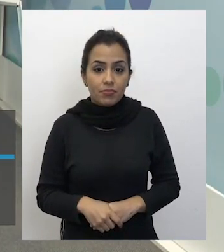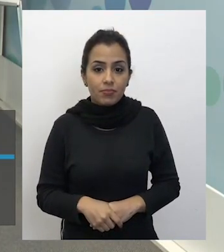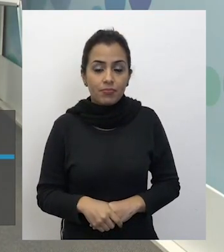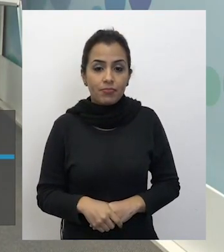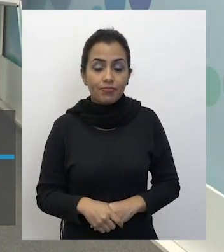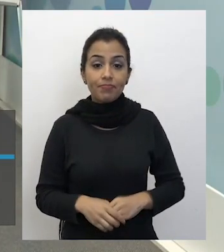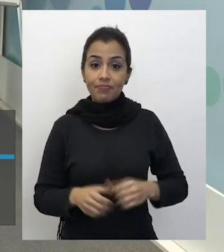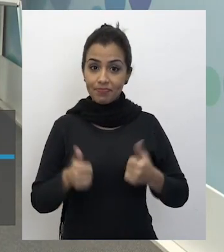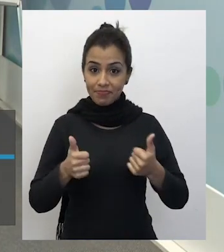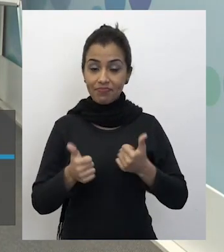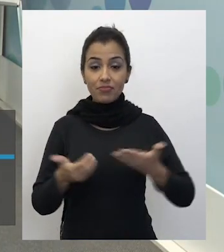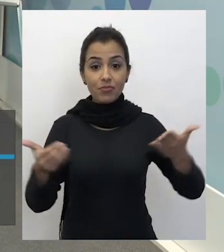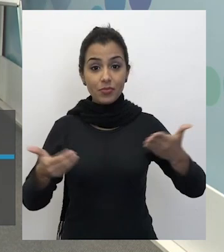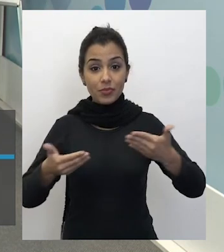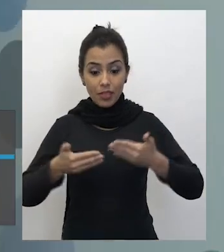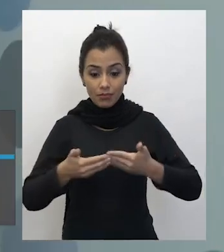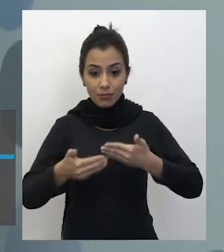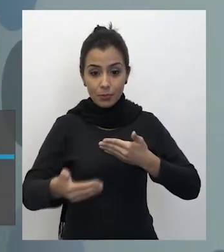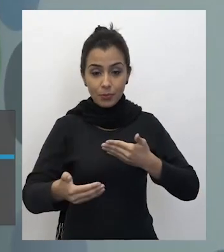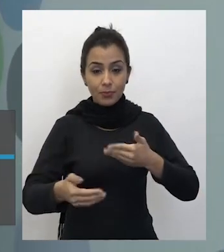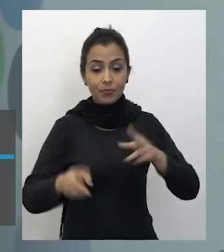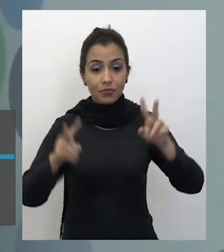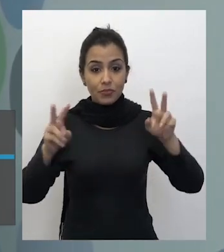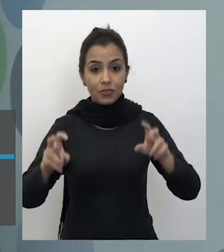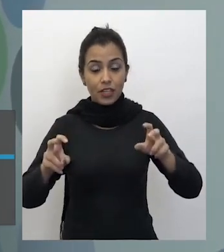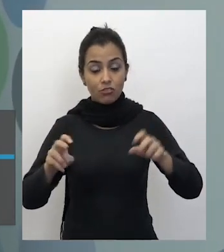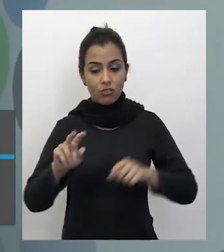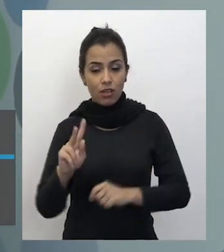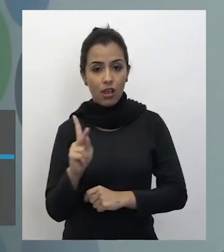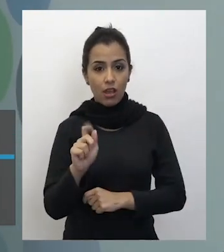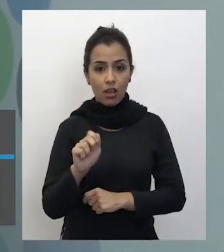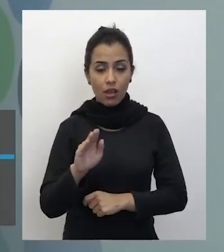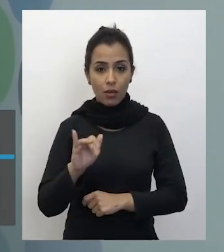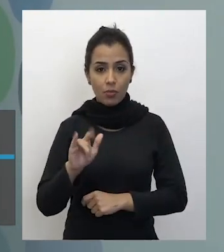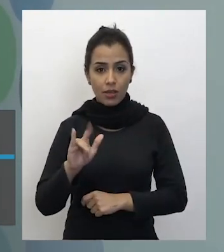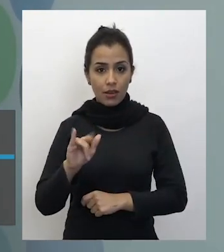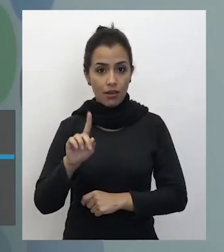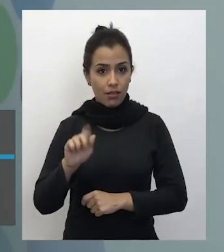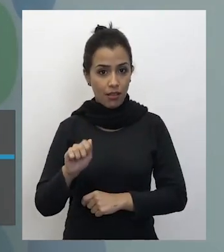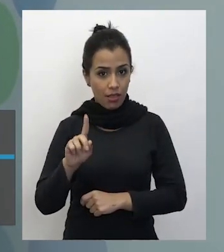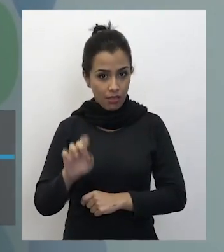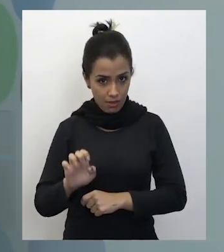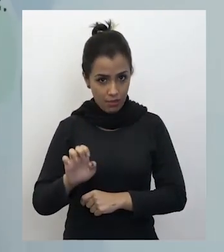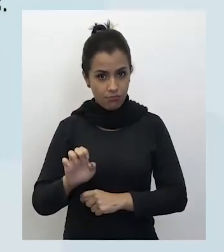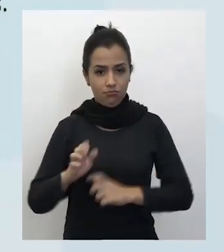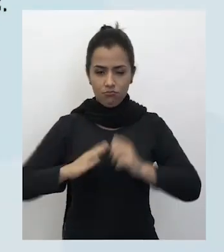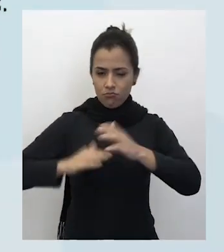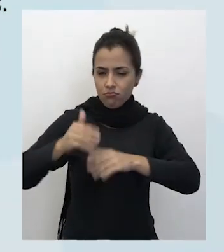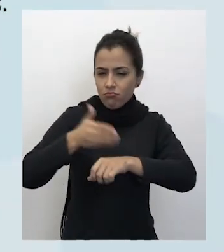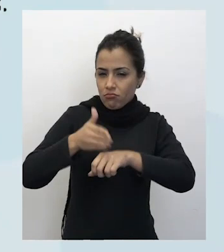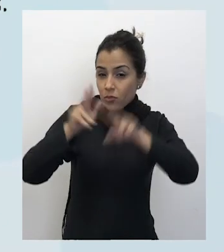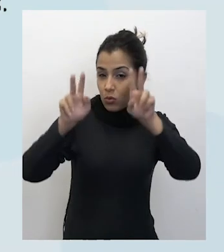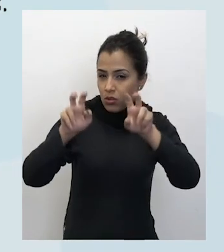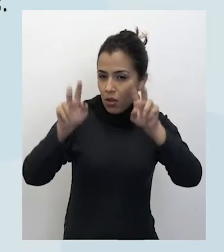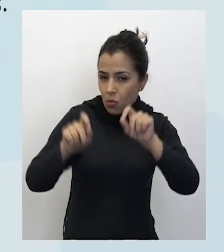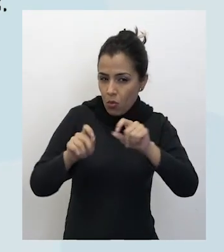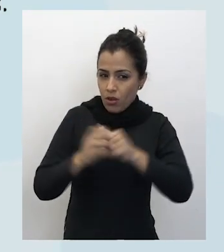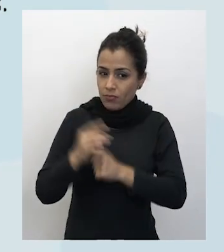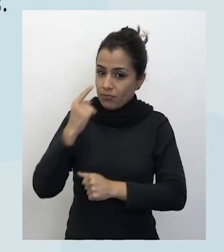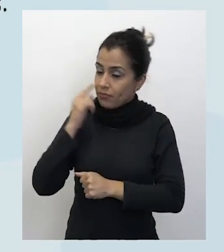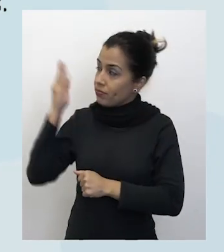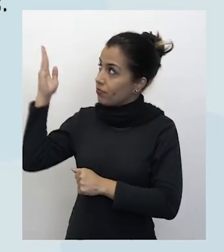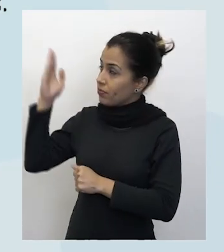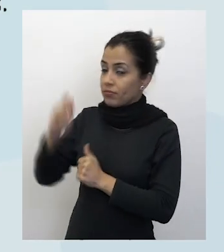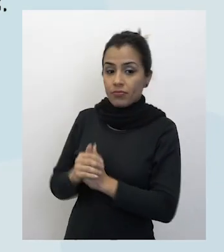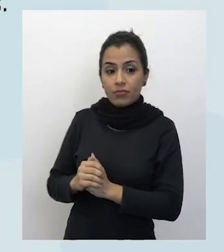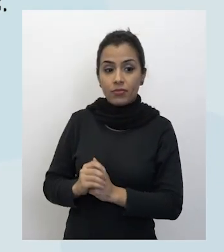começar, vamos ver aí qual vai ser a nossa habilidade de hoje que nós vamos trabalhar aí. Então, ela é a habilidade 09, tá? Nós vamos